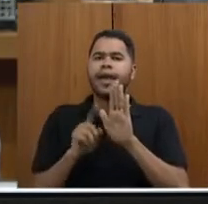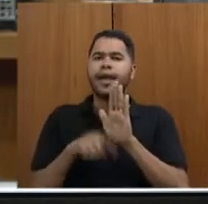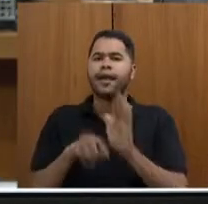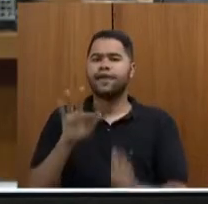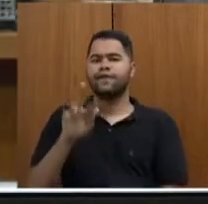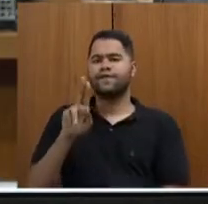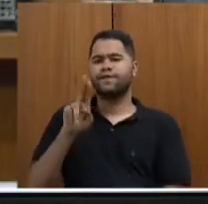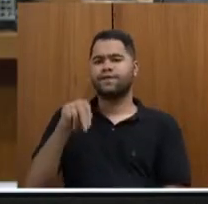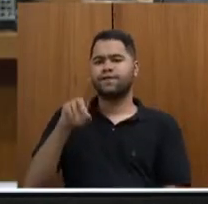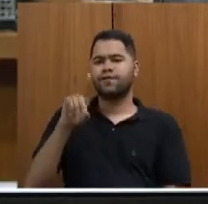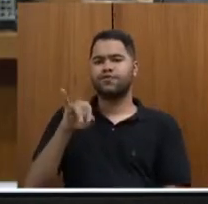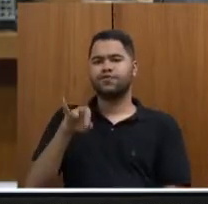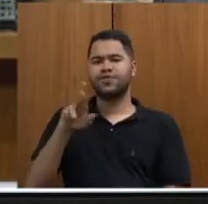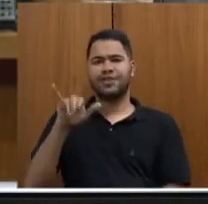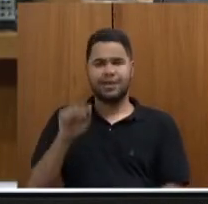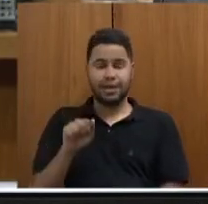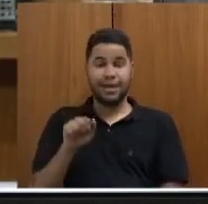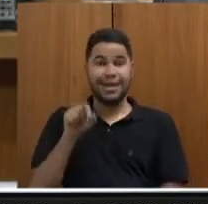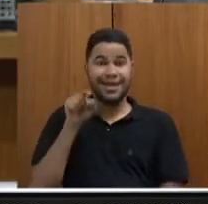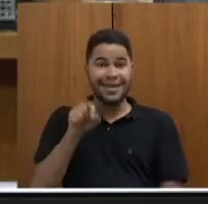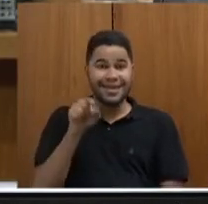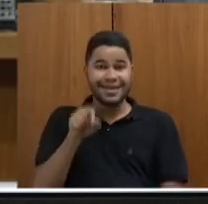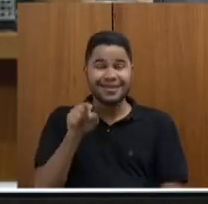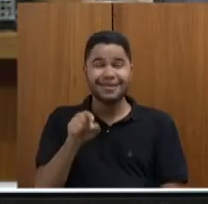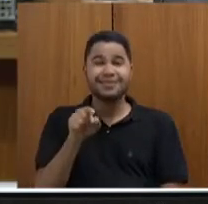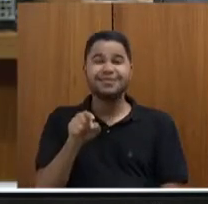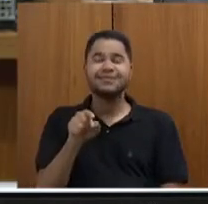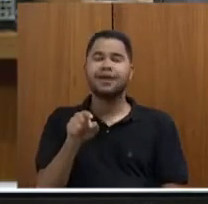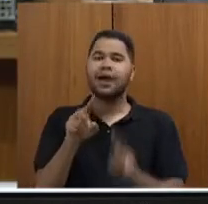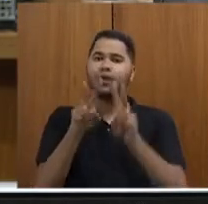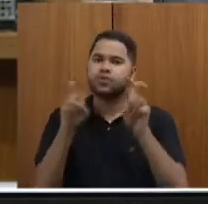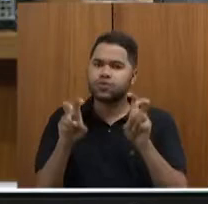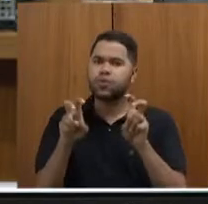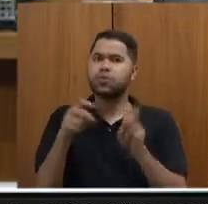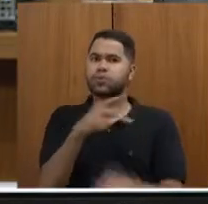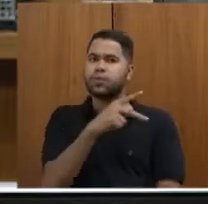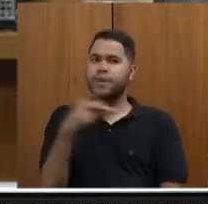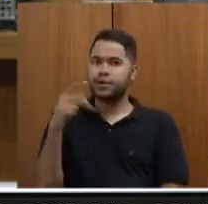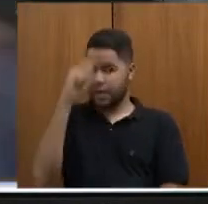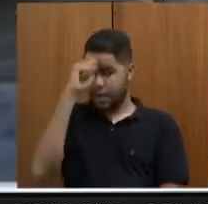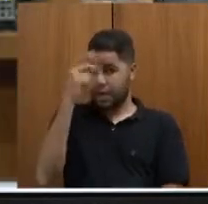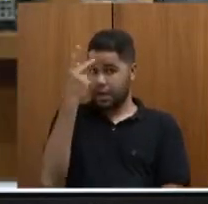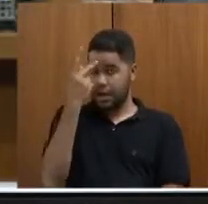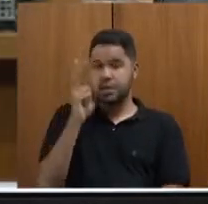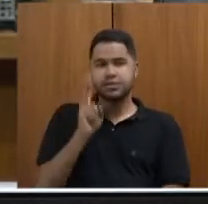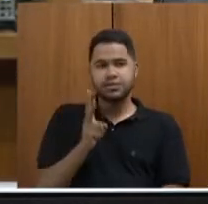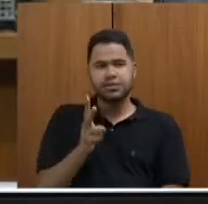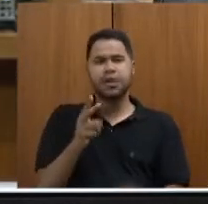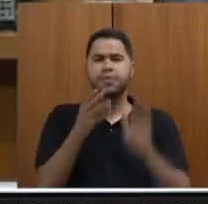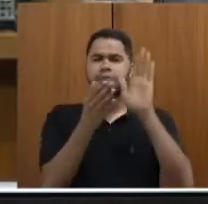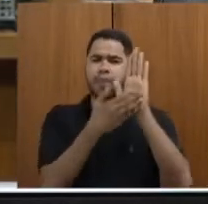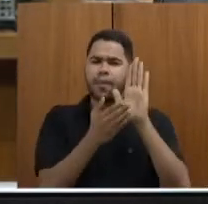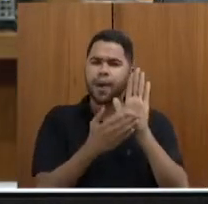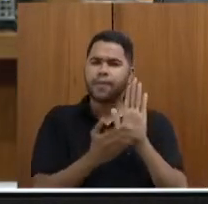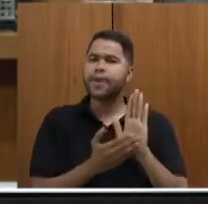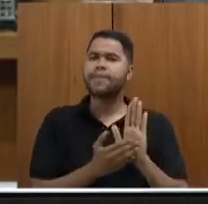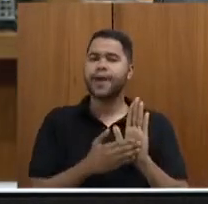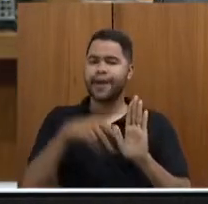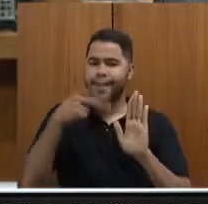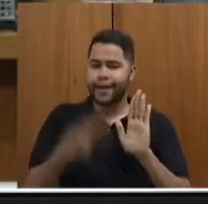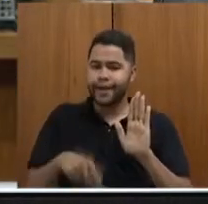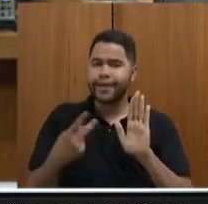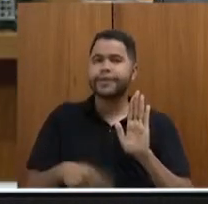assunto, presidente Ana Paula, ele, em quase todas as comissões que nós tratamos aqui,